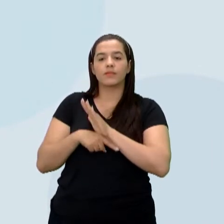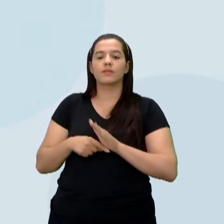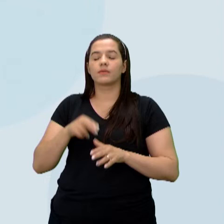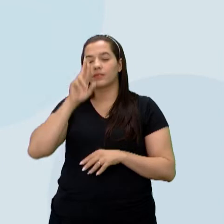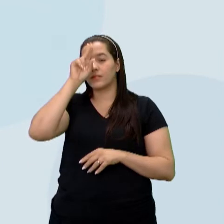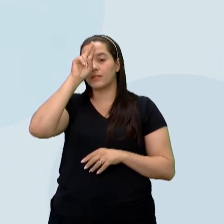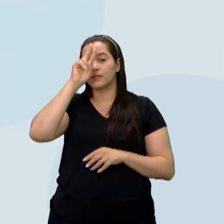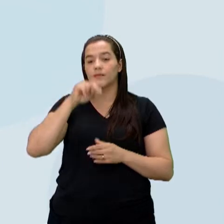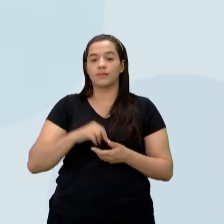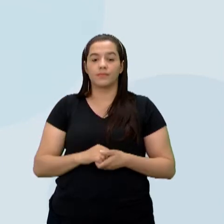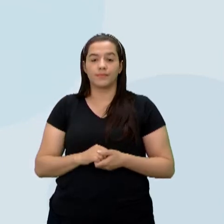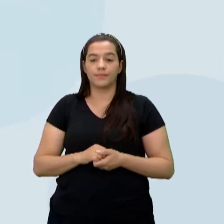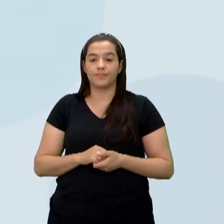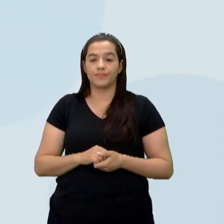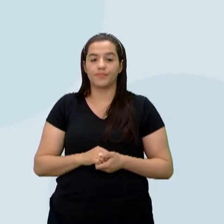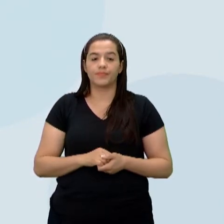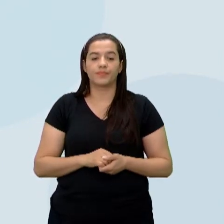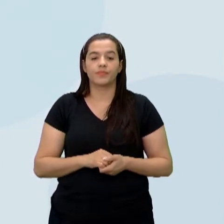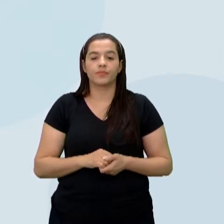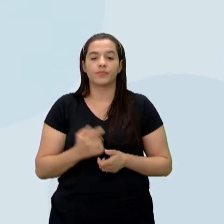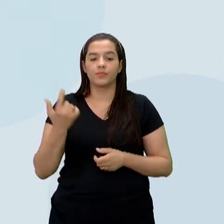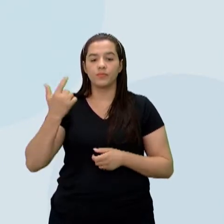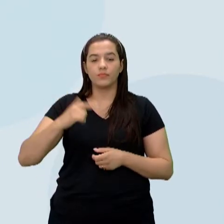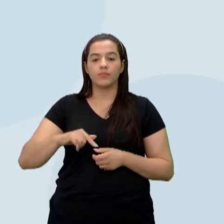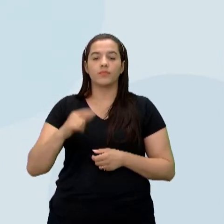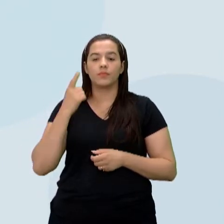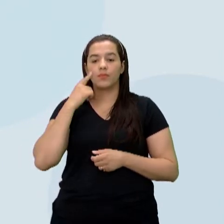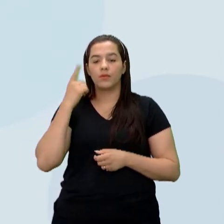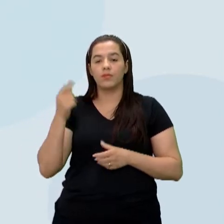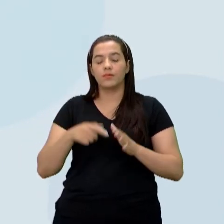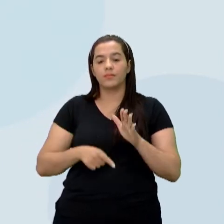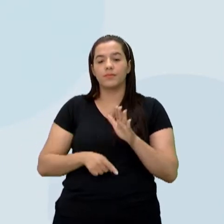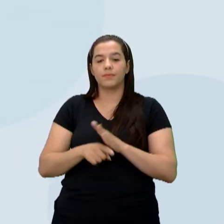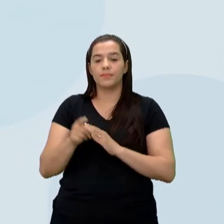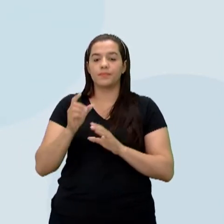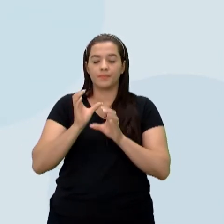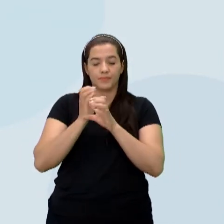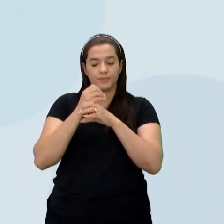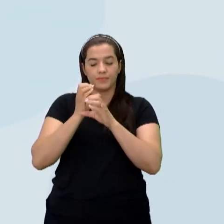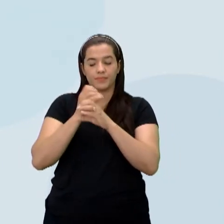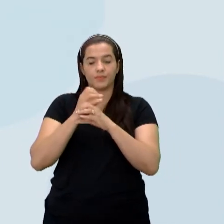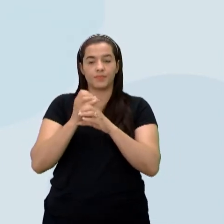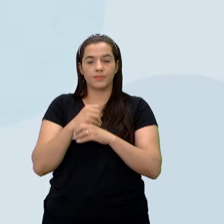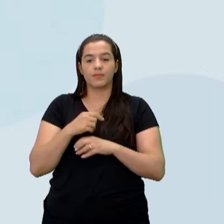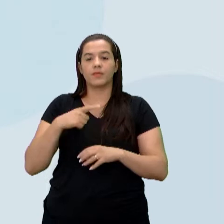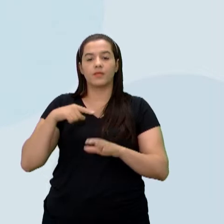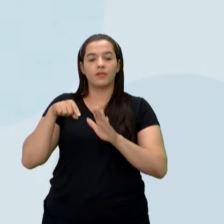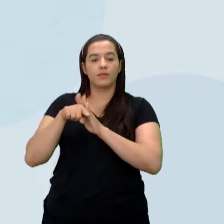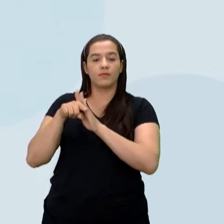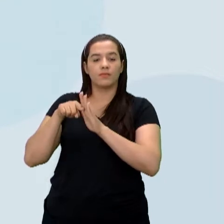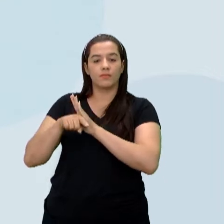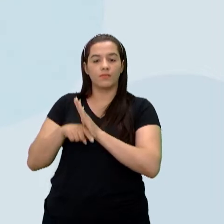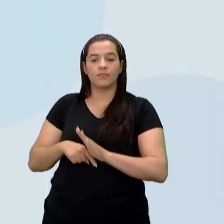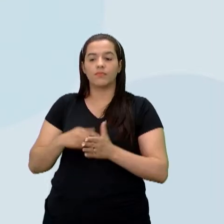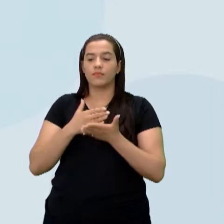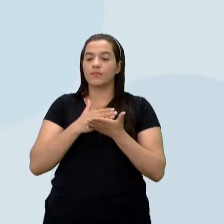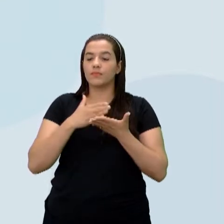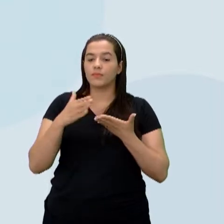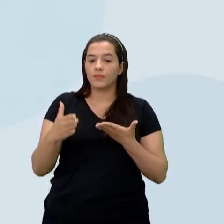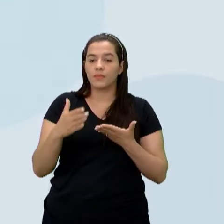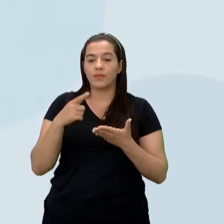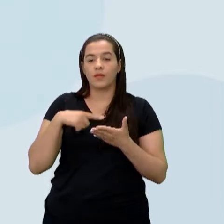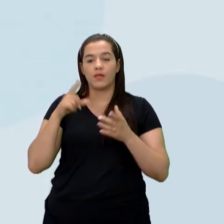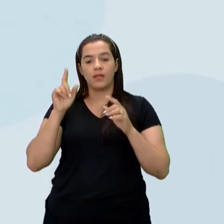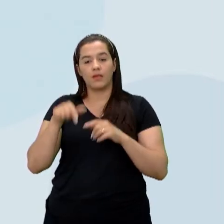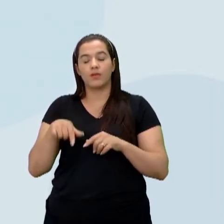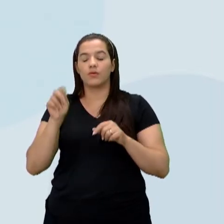novamente? Olha aqui, ó, os primeiros microscópios, eles inicialmente